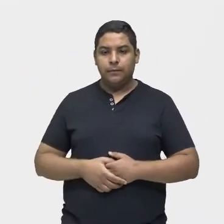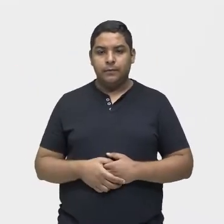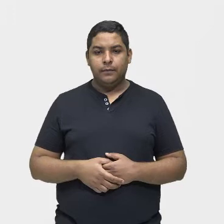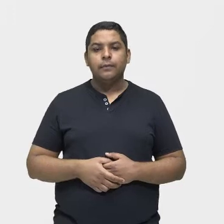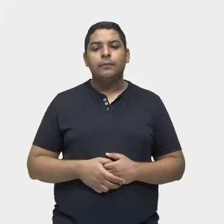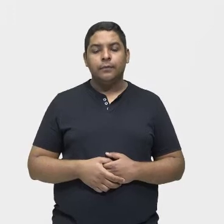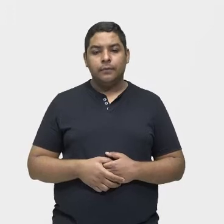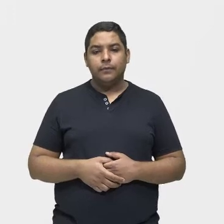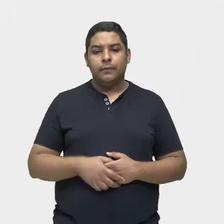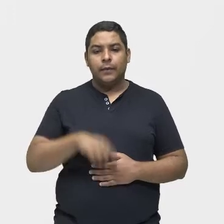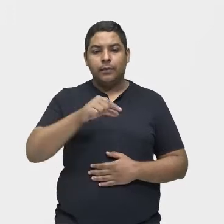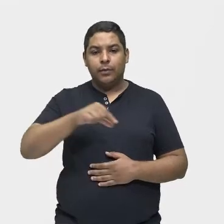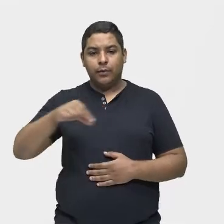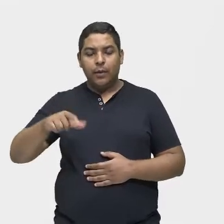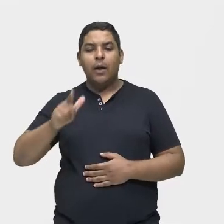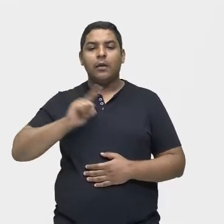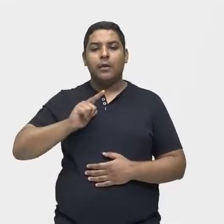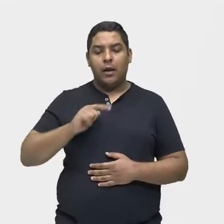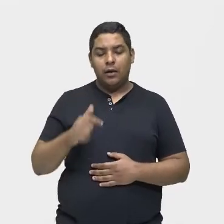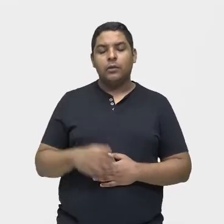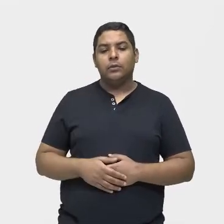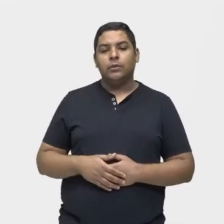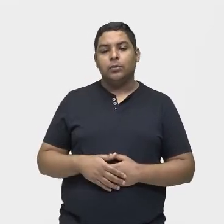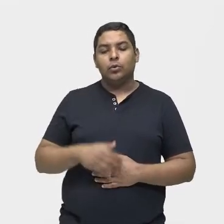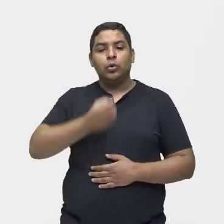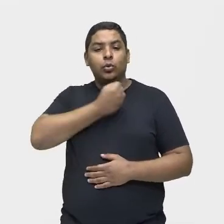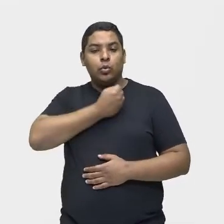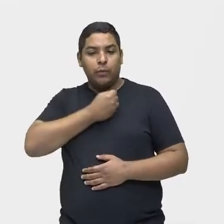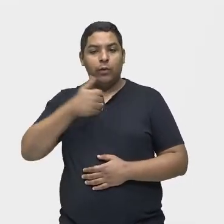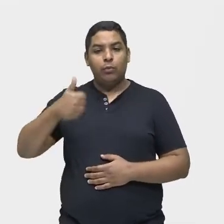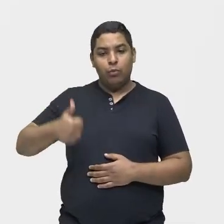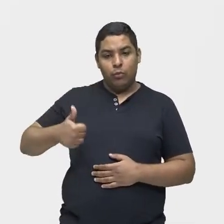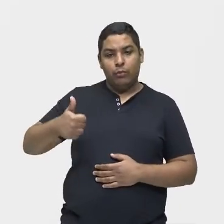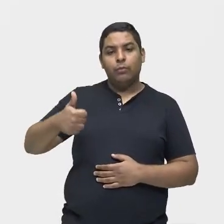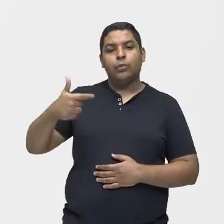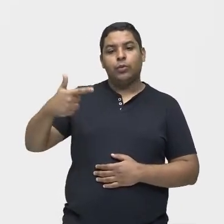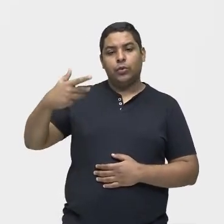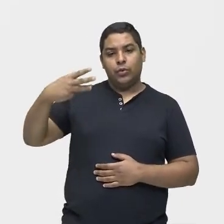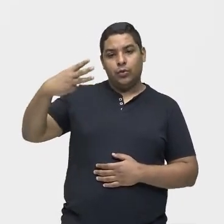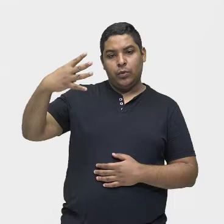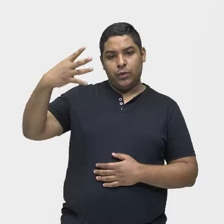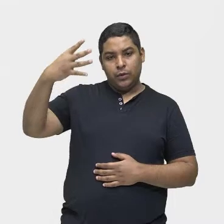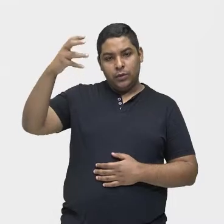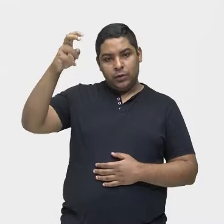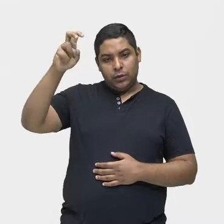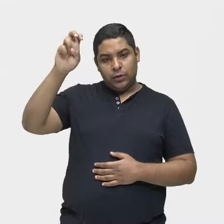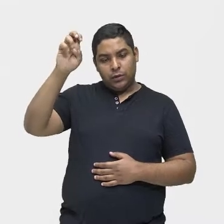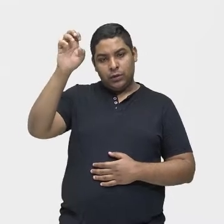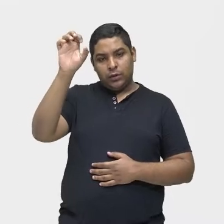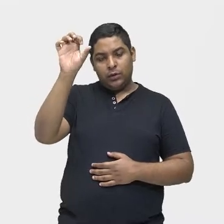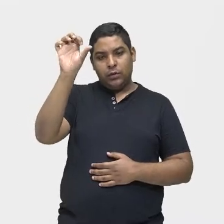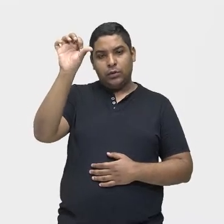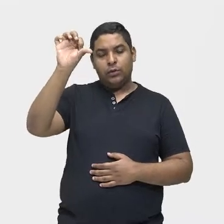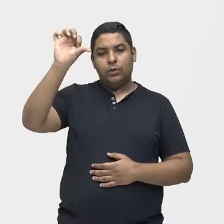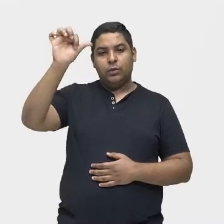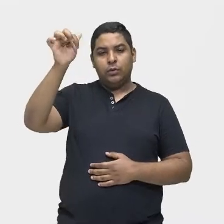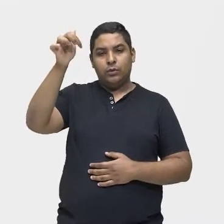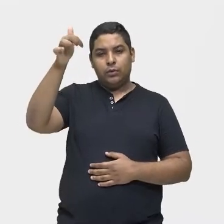vertical, nós temos os números de 1 a 8, e nas linhas horizontais nós temos a letra de A a